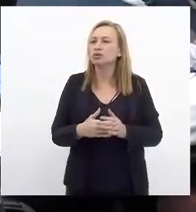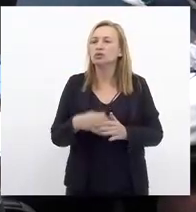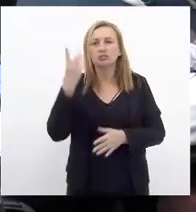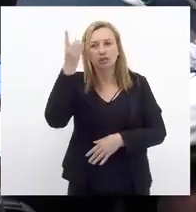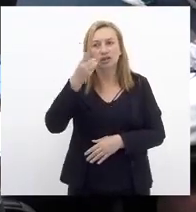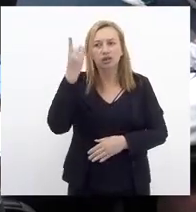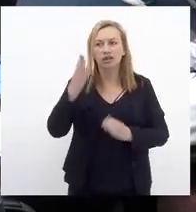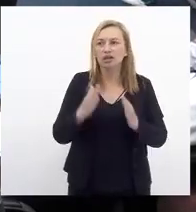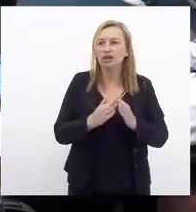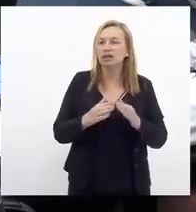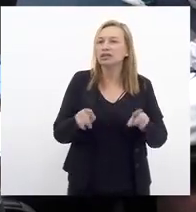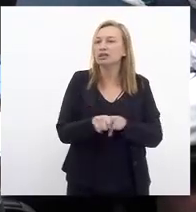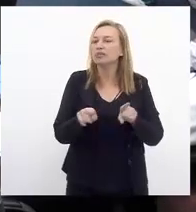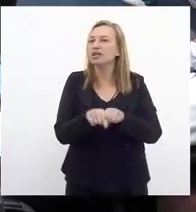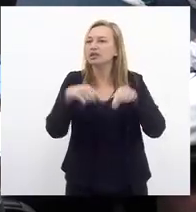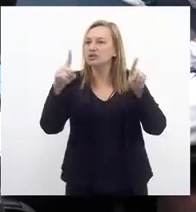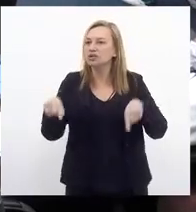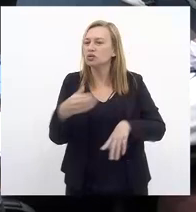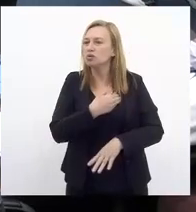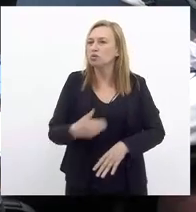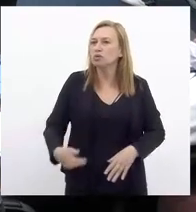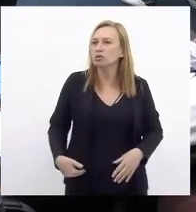E aí